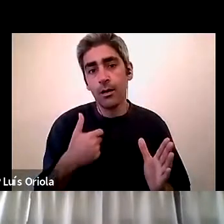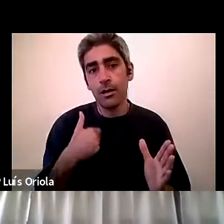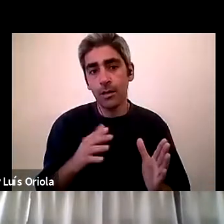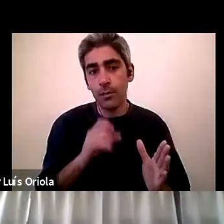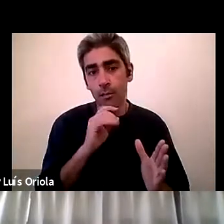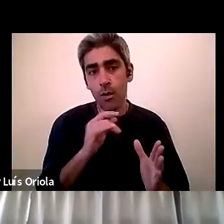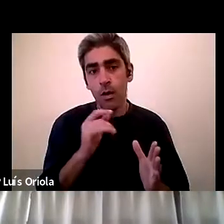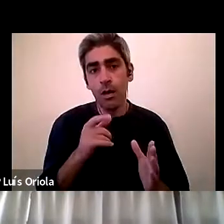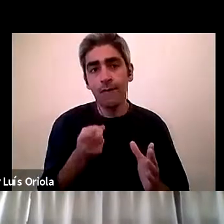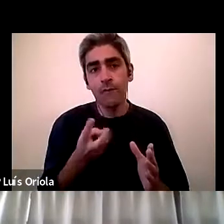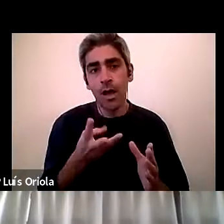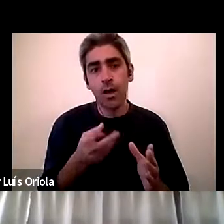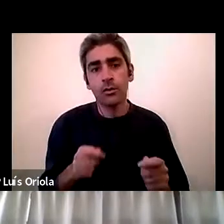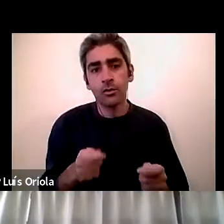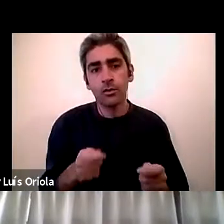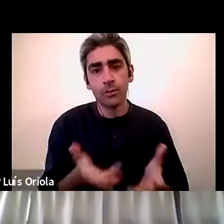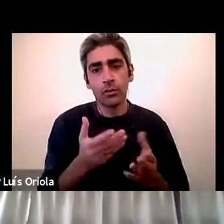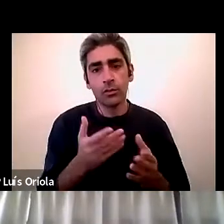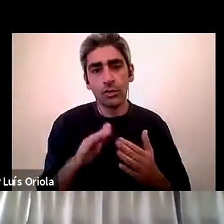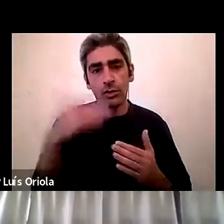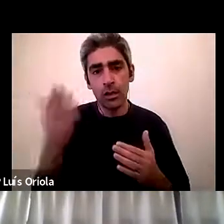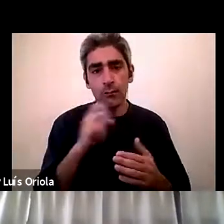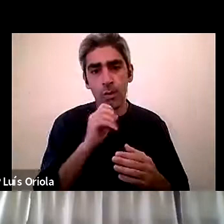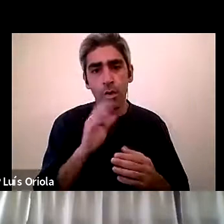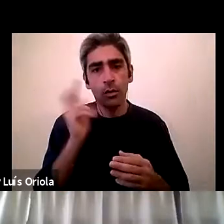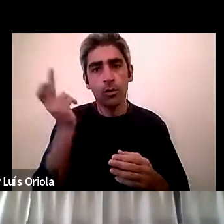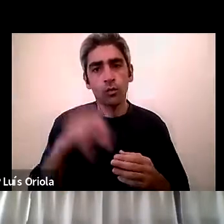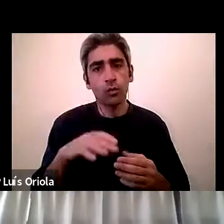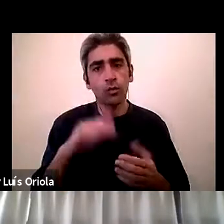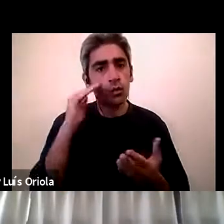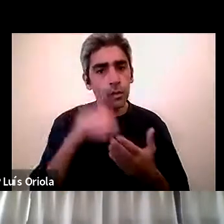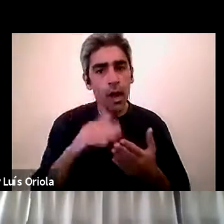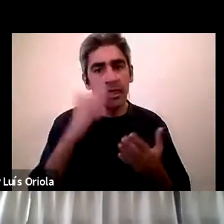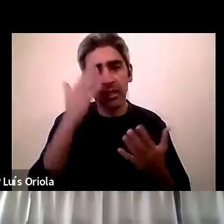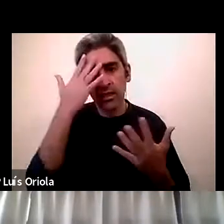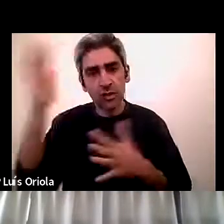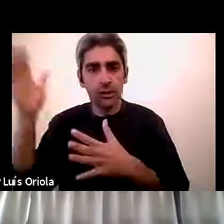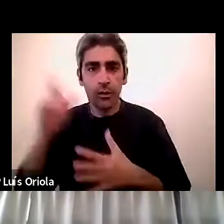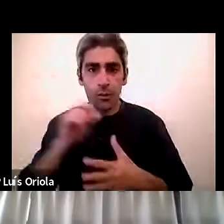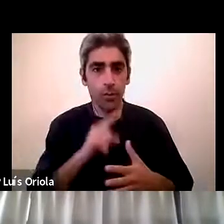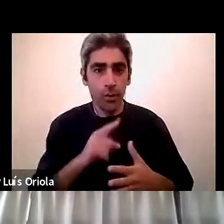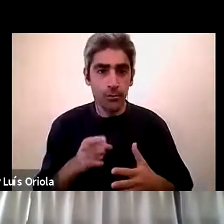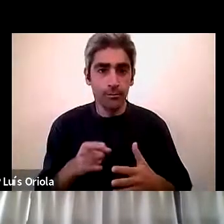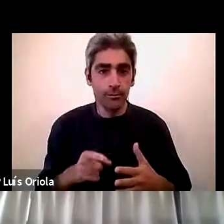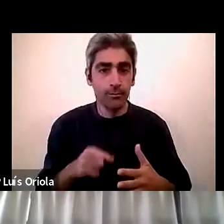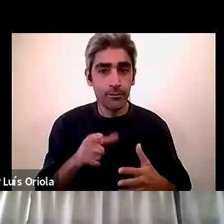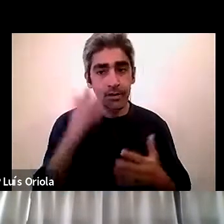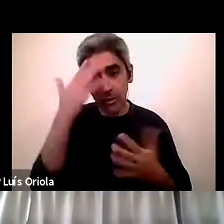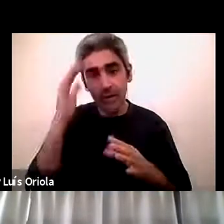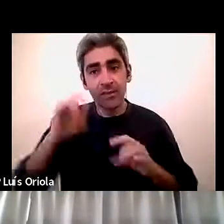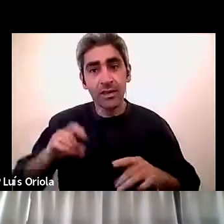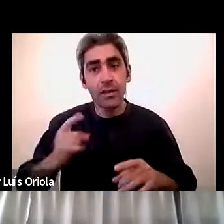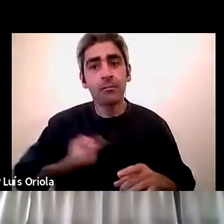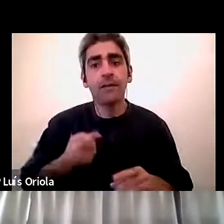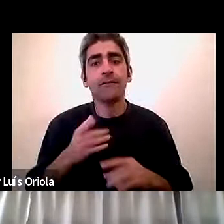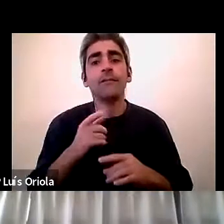vários estímulos externos que podem resultar em distrações. E para evitar essas distrações, o que